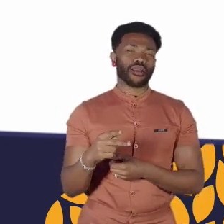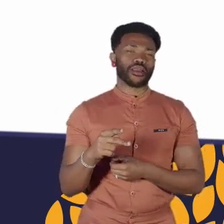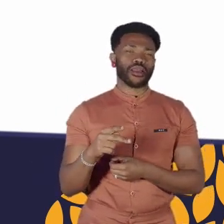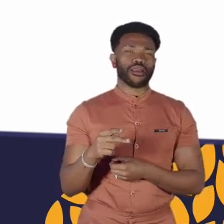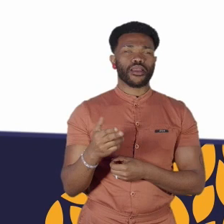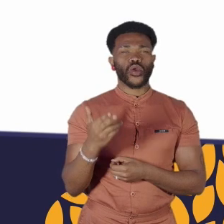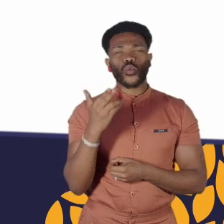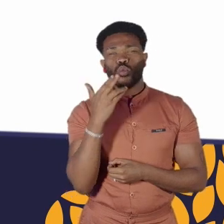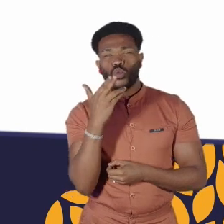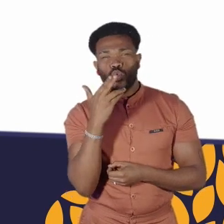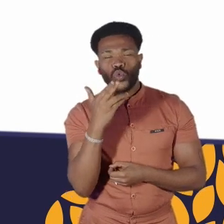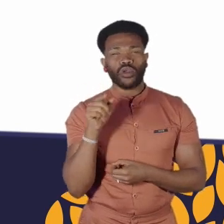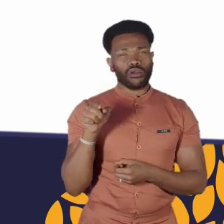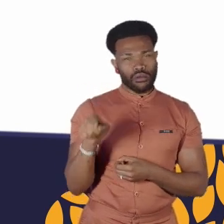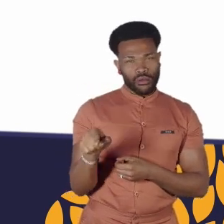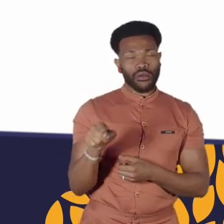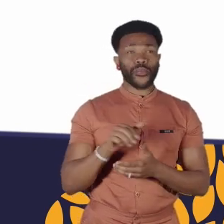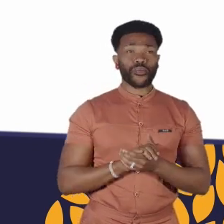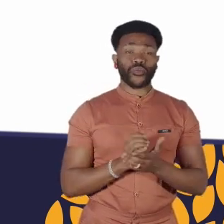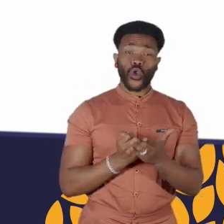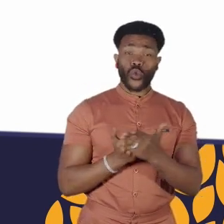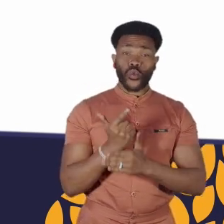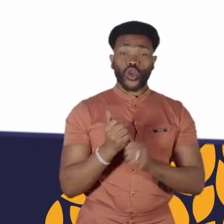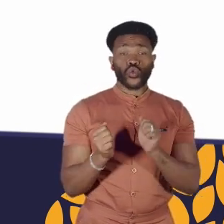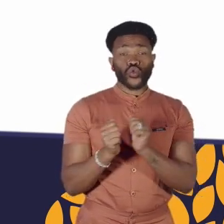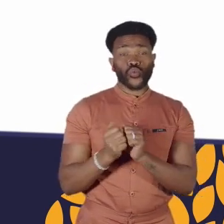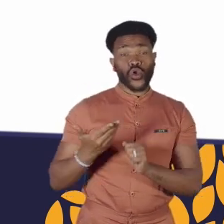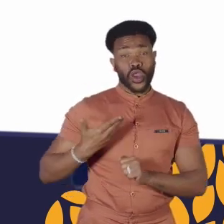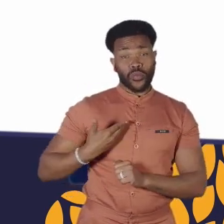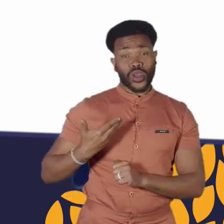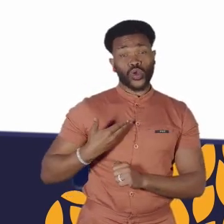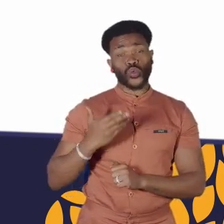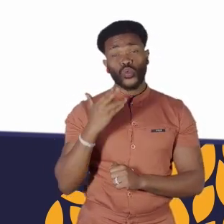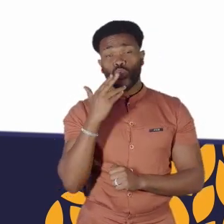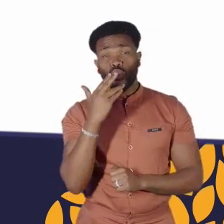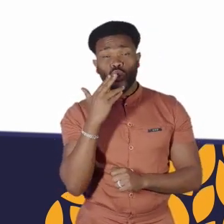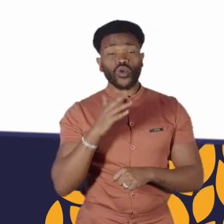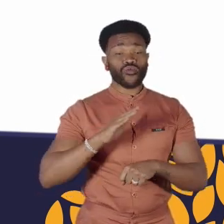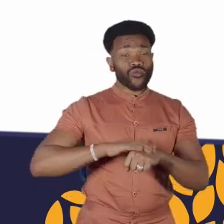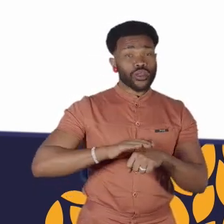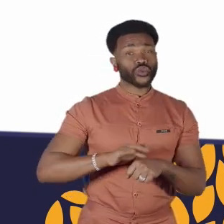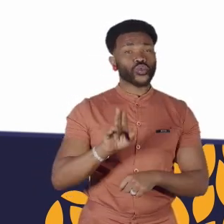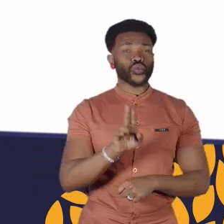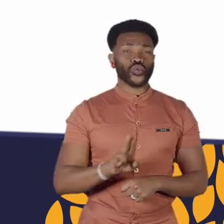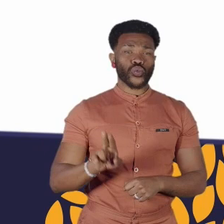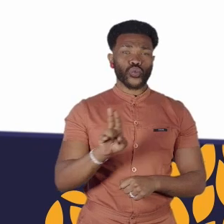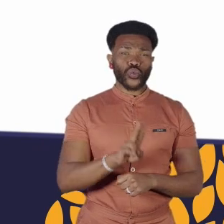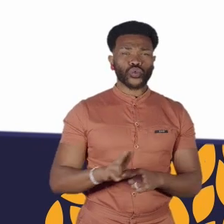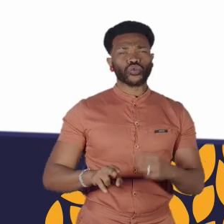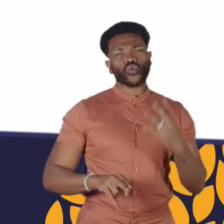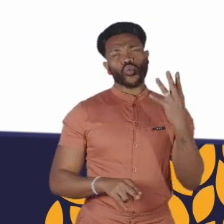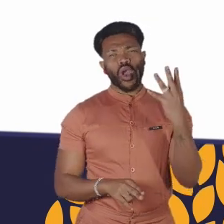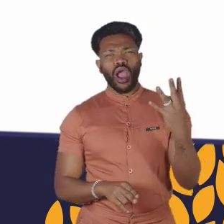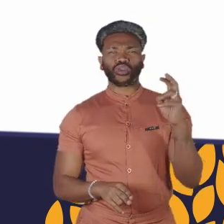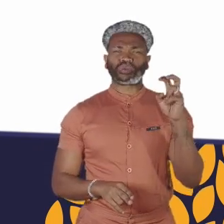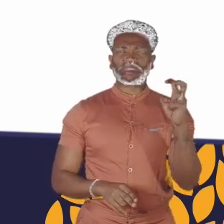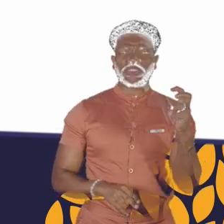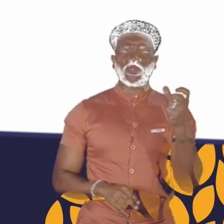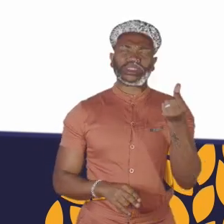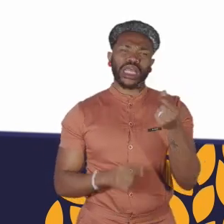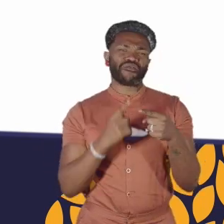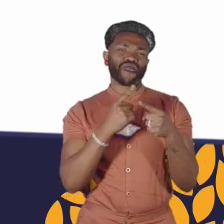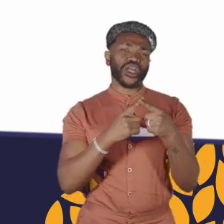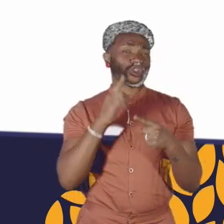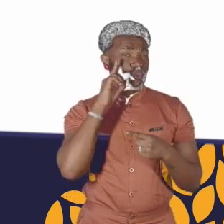chamam de capulho. Ele está comprando junto ao amigo dele, o Soltinho, e vem fazendo uso 4, 5, 6 vezes ao